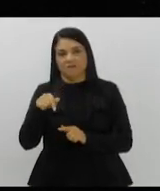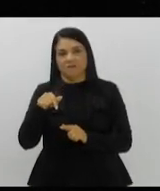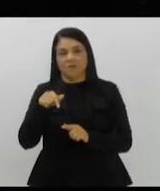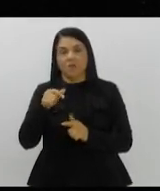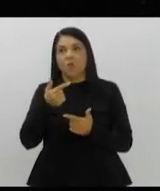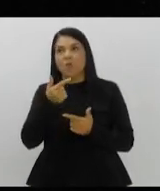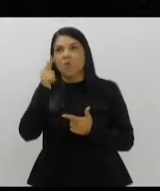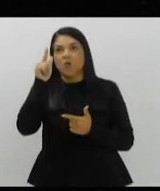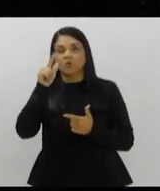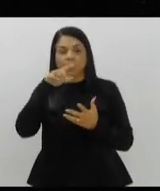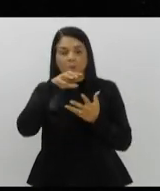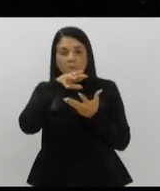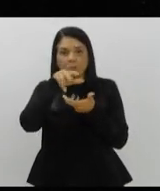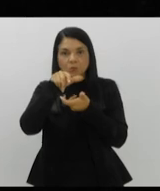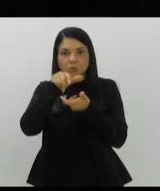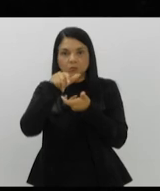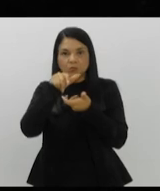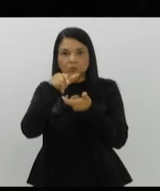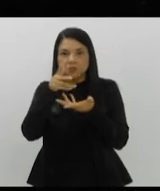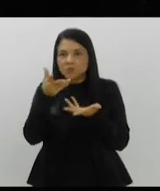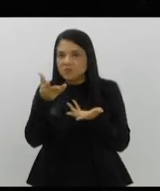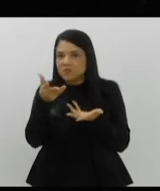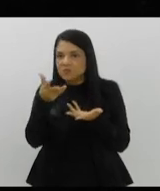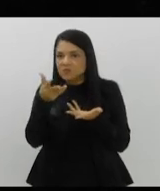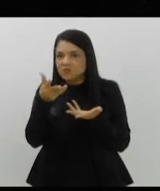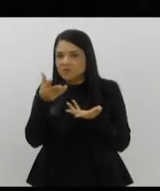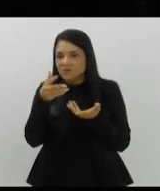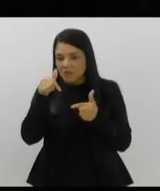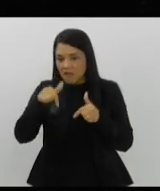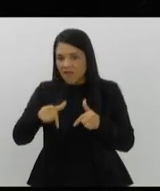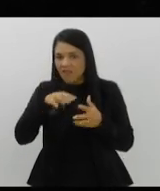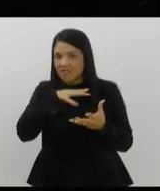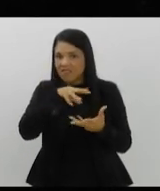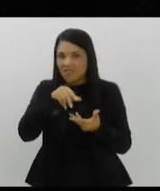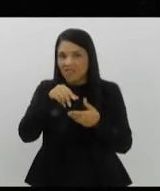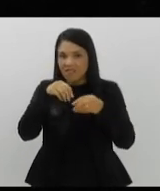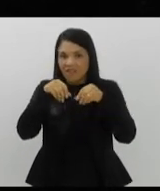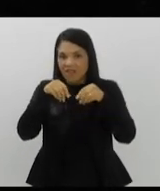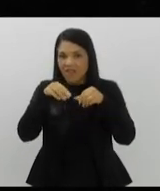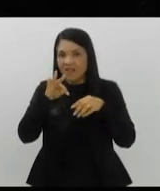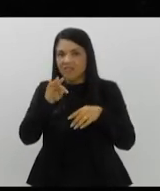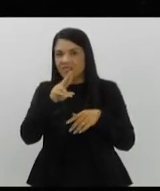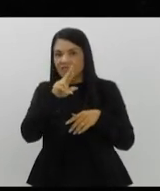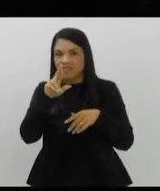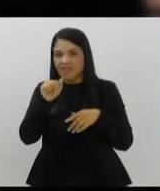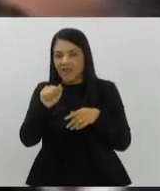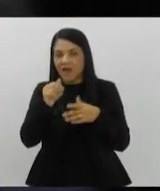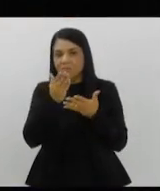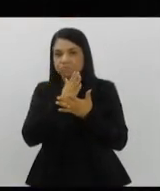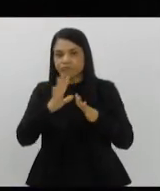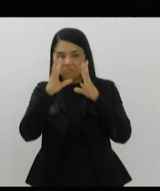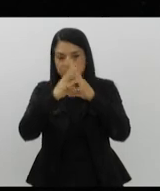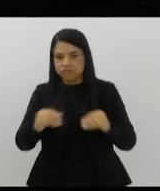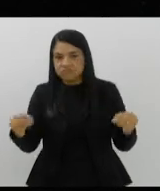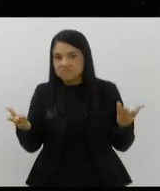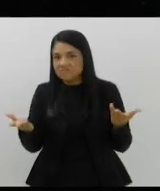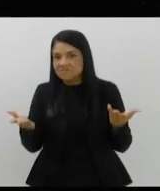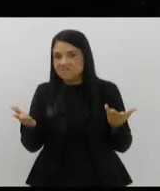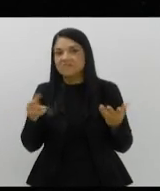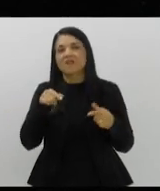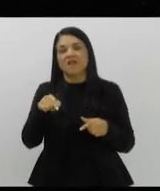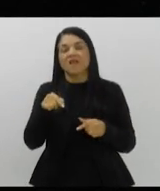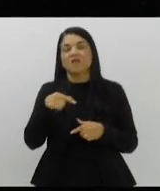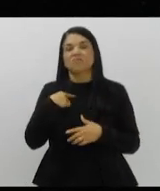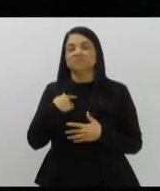ficar completamente inviabilizado? Eu queria, Flávio Serafini, dizer para você que eu prezo